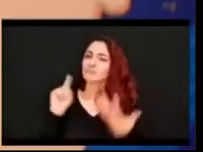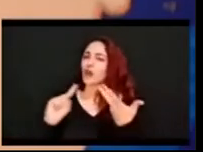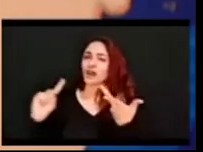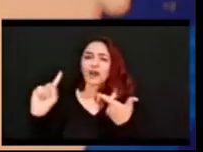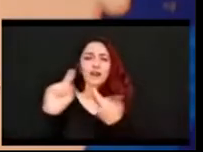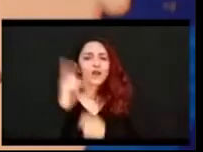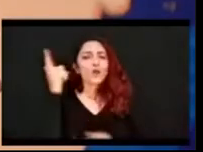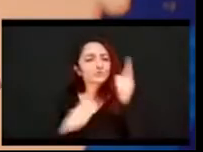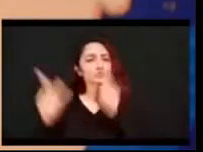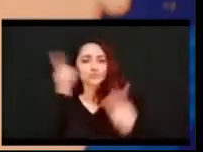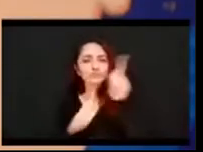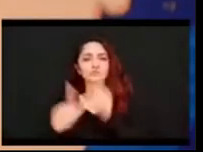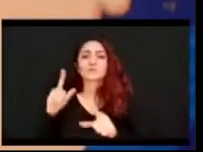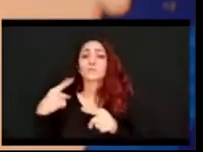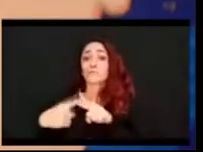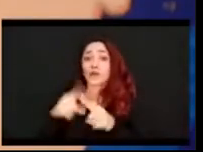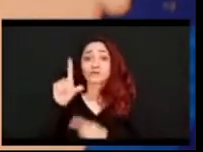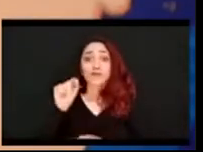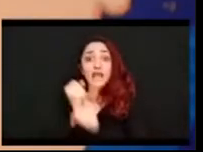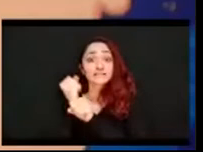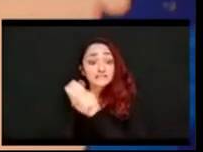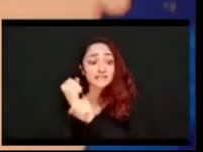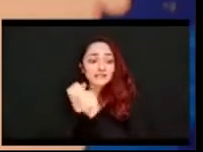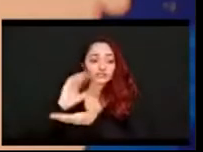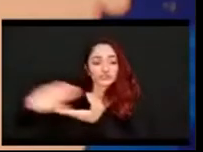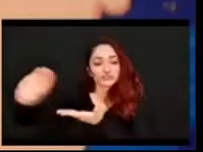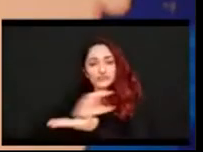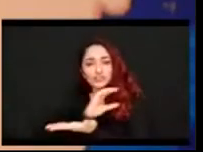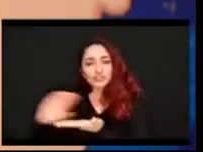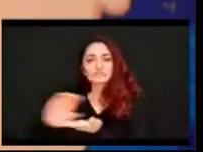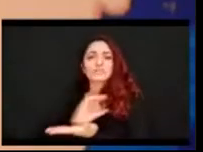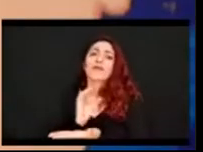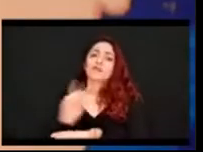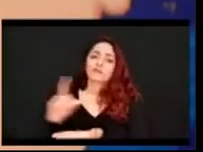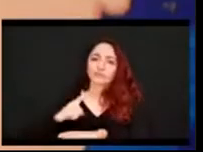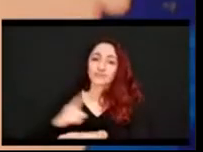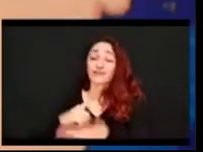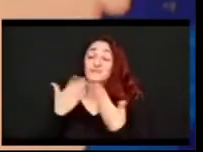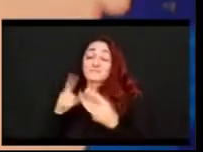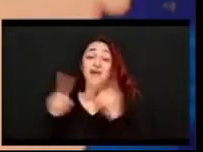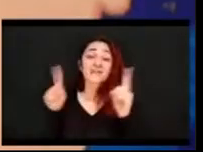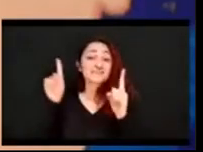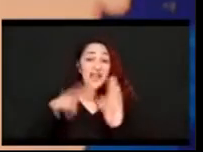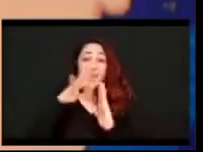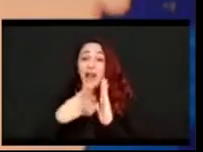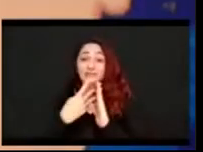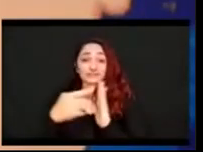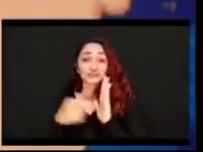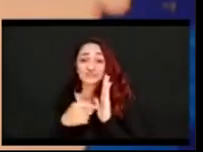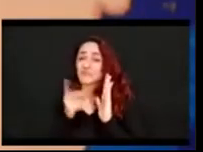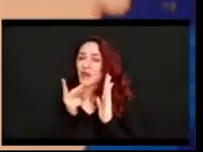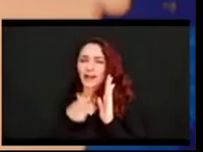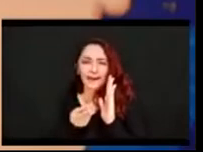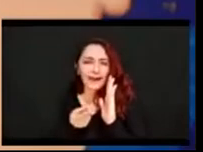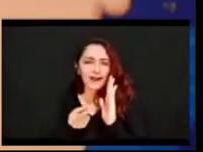década de investimento nessa agenda significa que a gente ainda está colhendo e dá uma agenda de longo prazo né a gente costuma dizer que